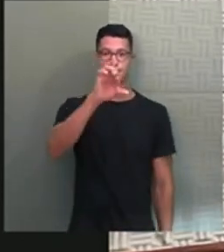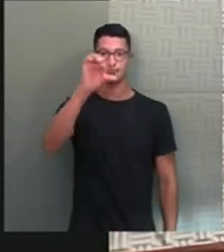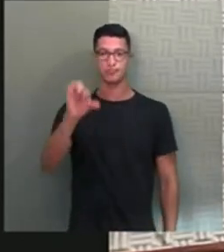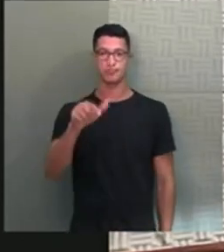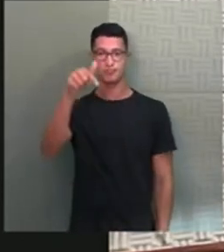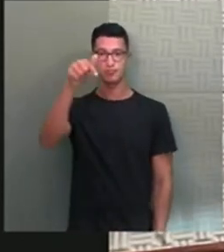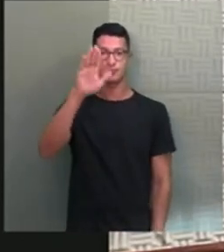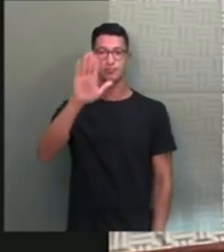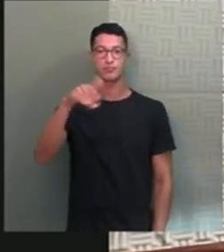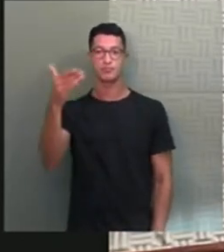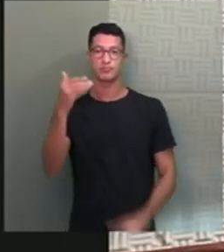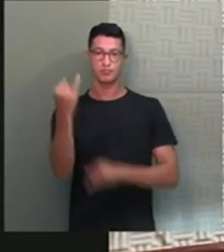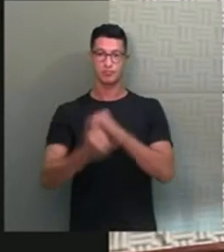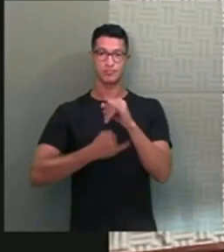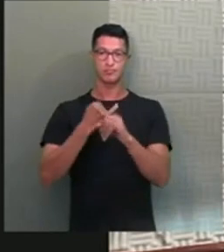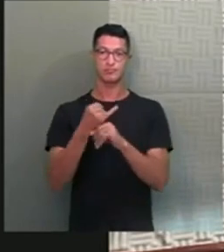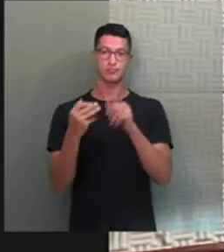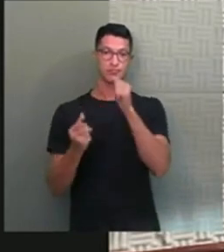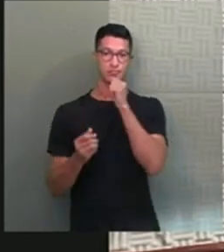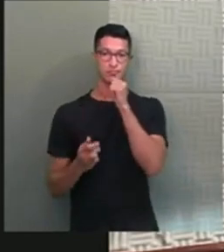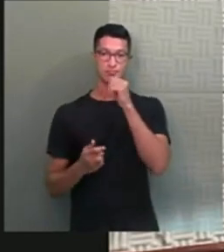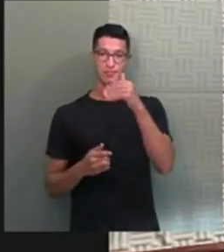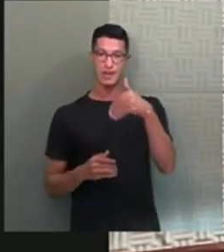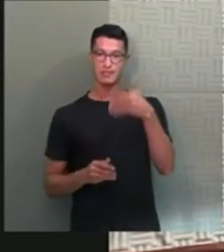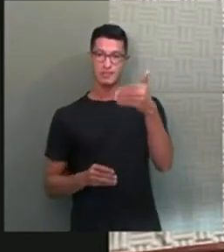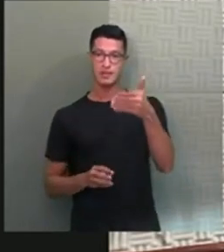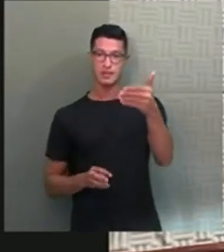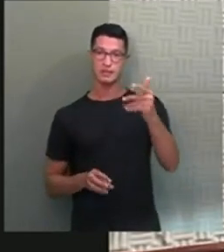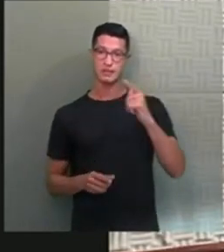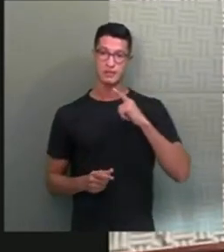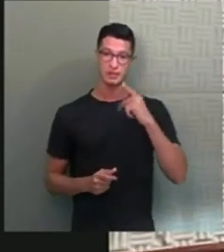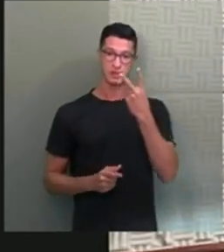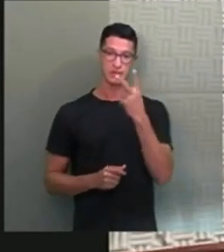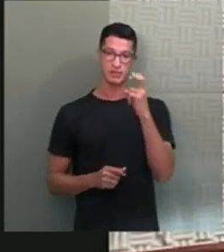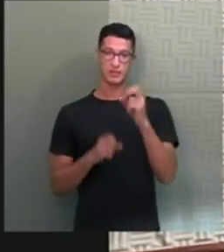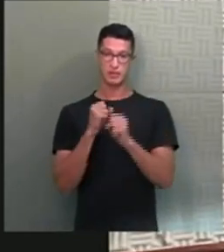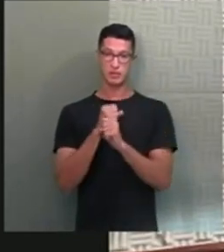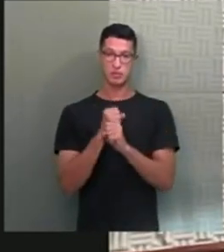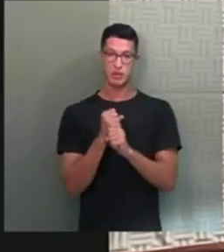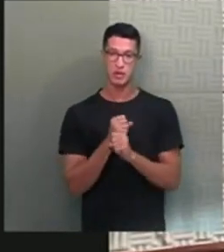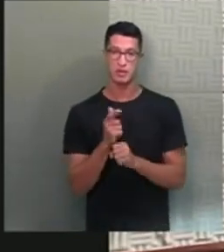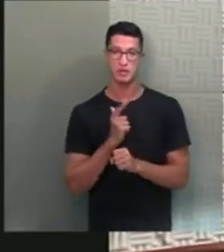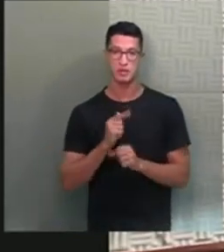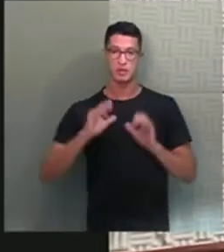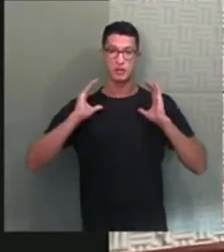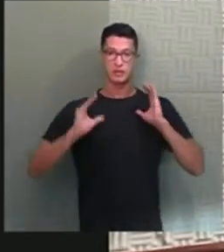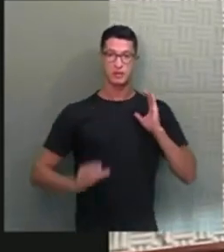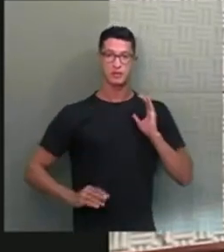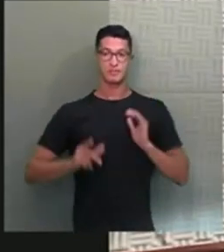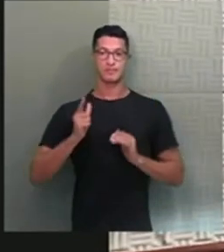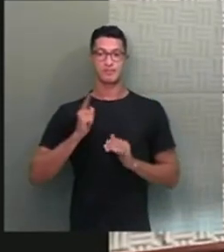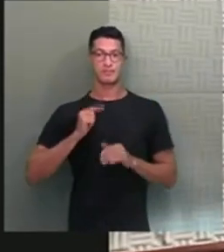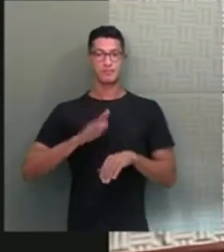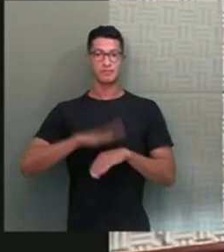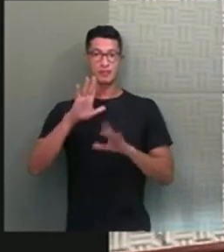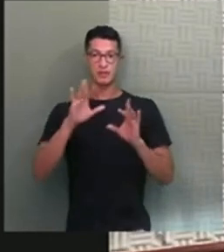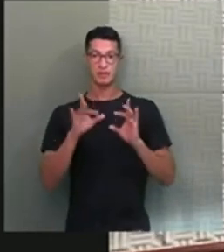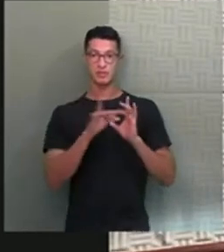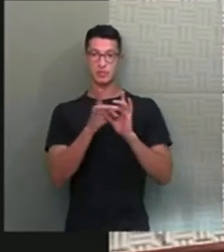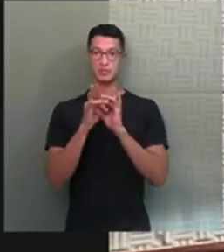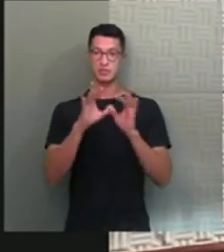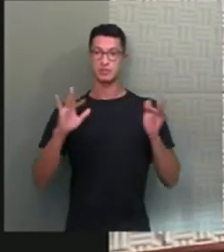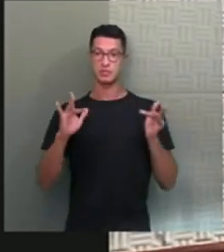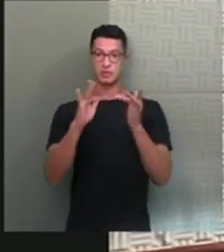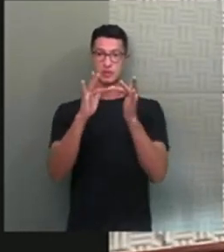1997, quando a internet ainda engatinhava por aqui. Passados esses 25 anos, O cidadão está muito mais conectado e